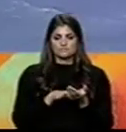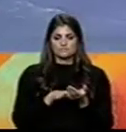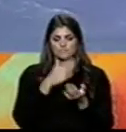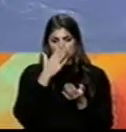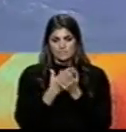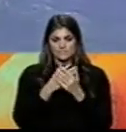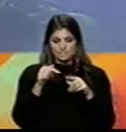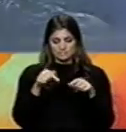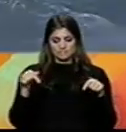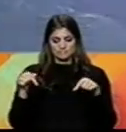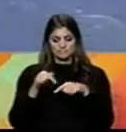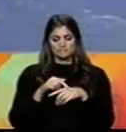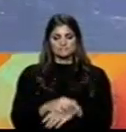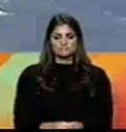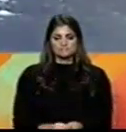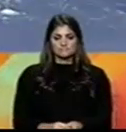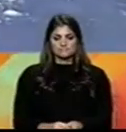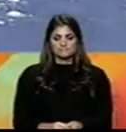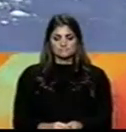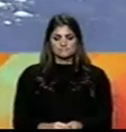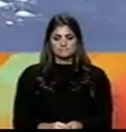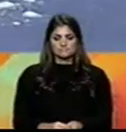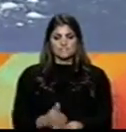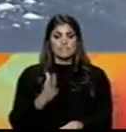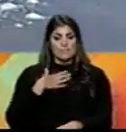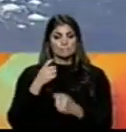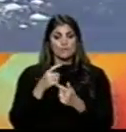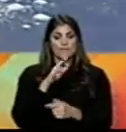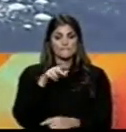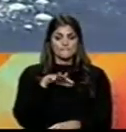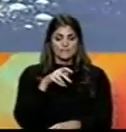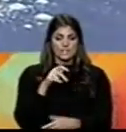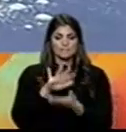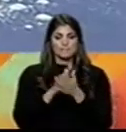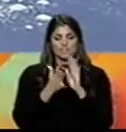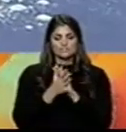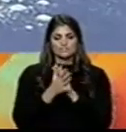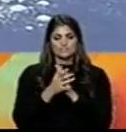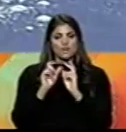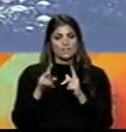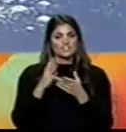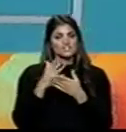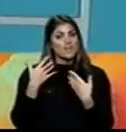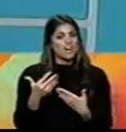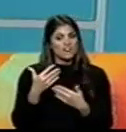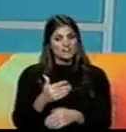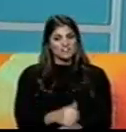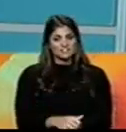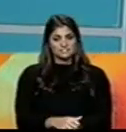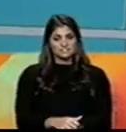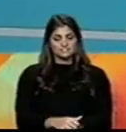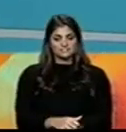frente do plano. Ora, aí está. Dás-me só um bocadinho de farinha para eu enfarinhar as mãos? Está bem, pronto, só desta vez. Só desta vez, anda